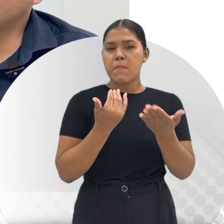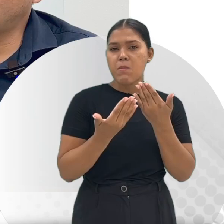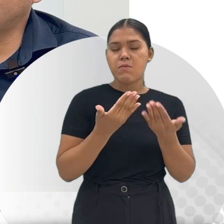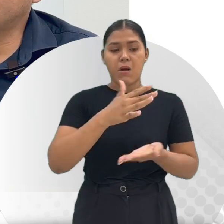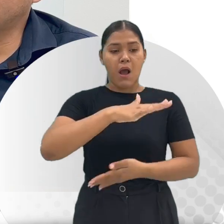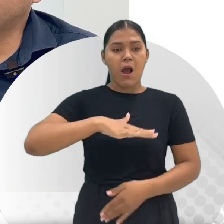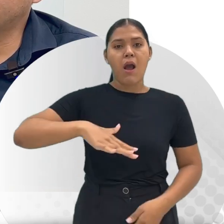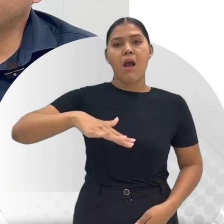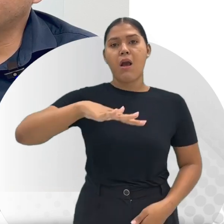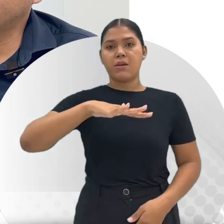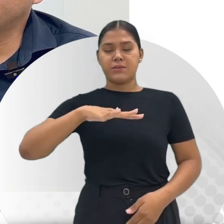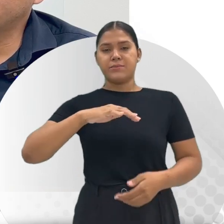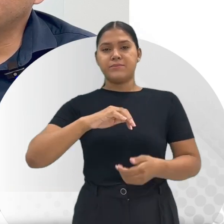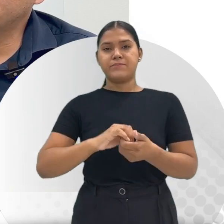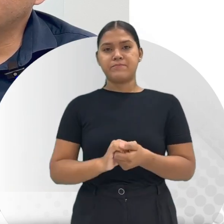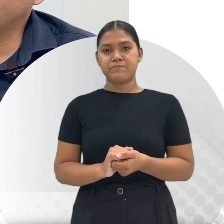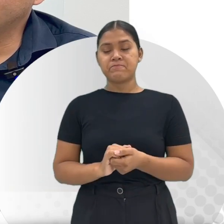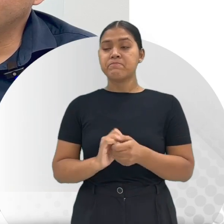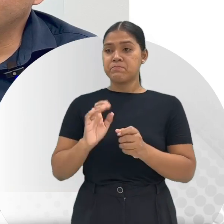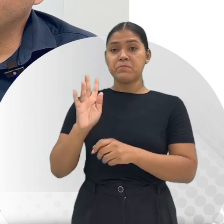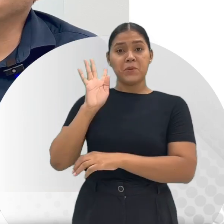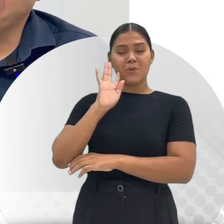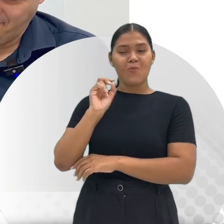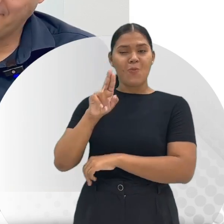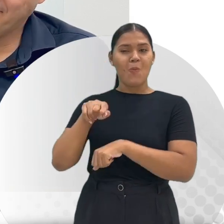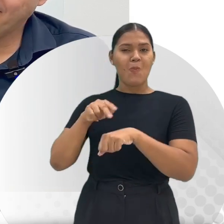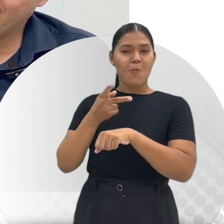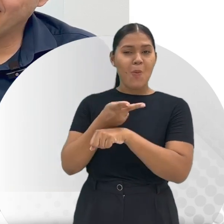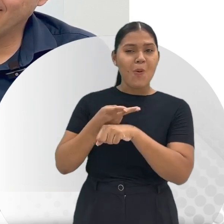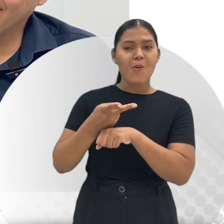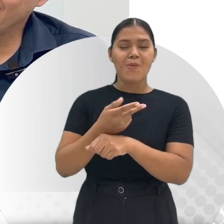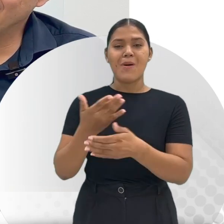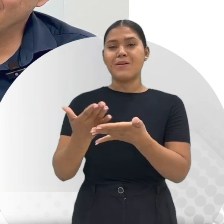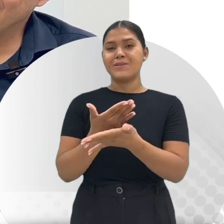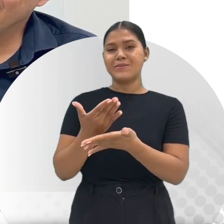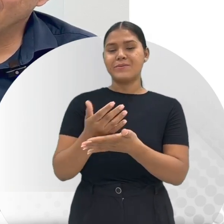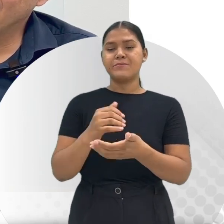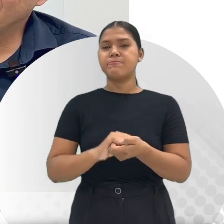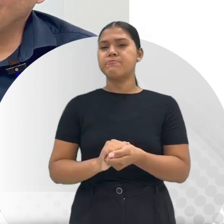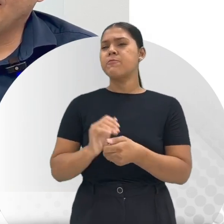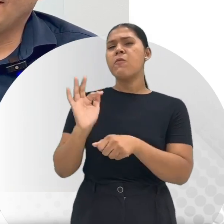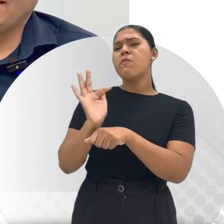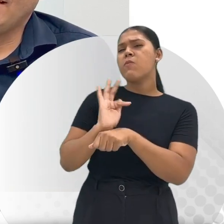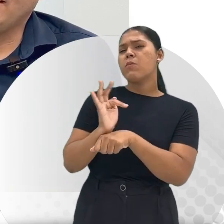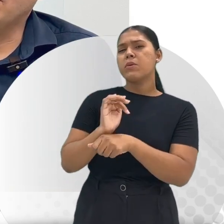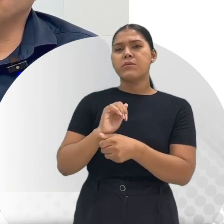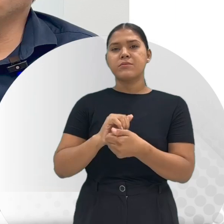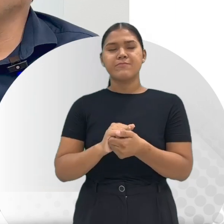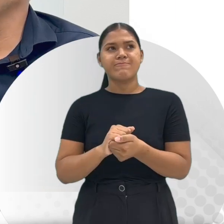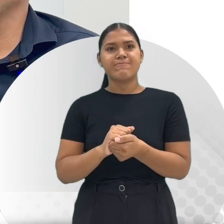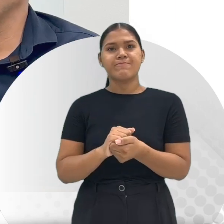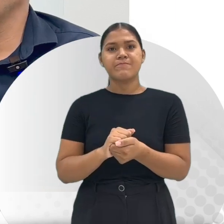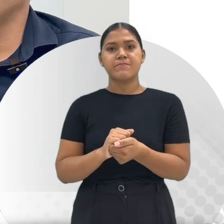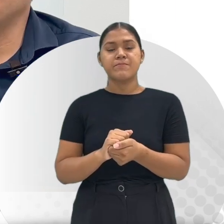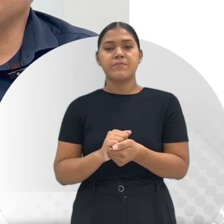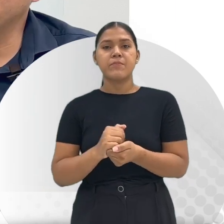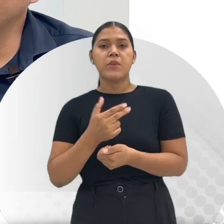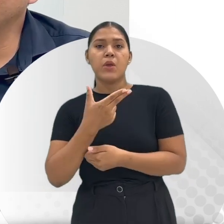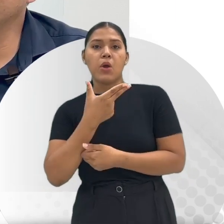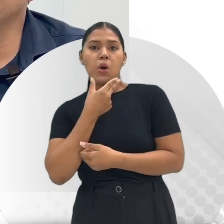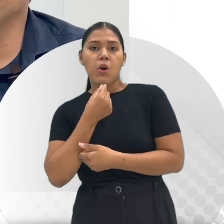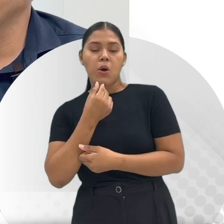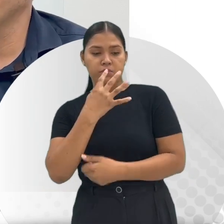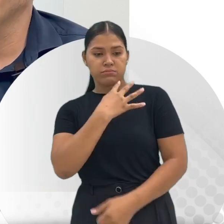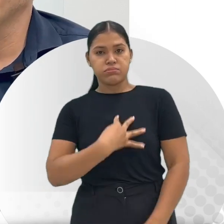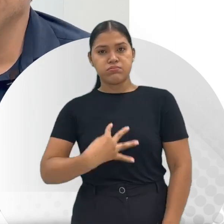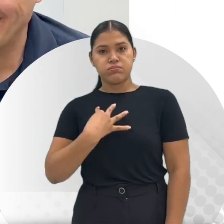pertencente à nossa realidade atual. Bacana, eu vou procurar, viu? Me interessei. Um filme. O Menino do Pijama Listrado. Ah,